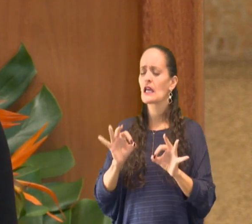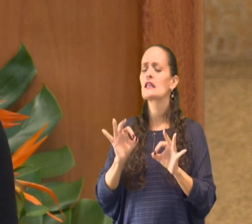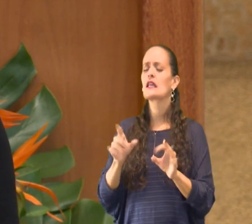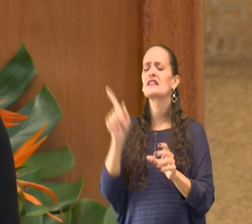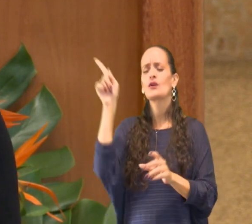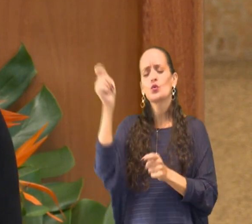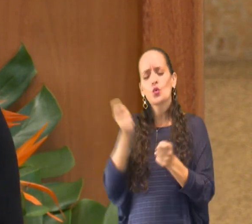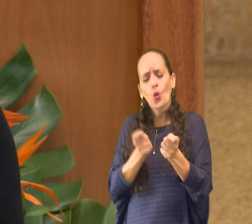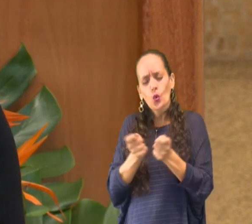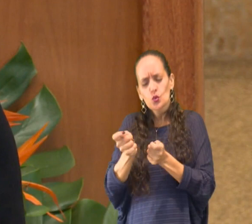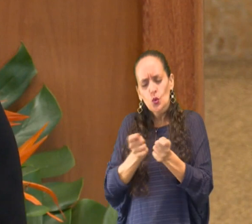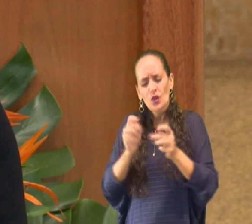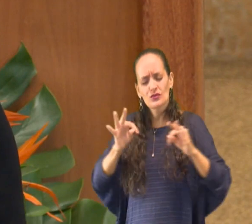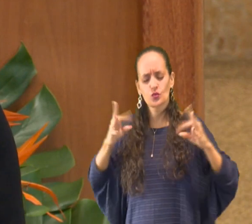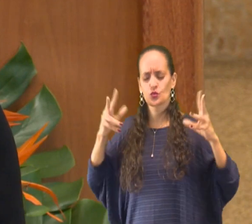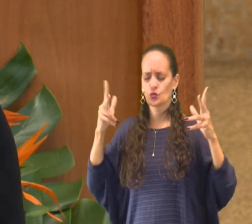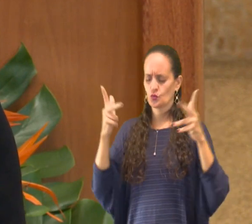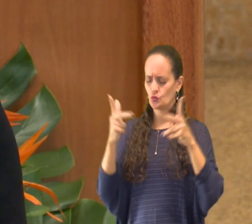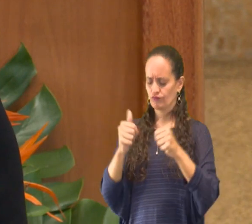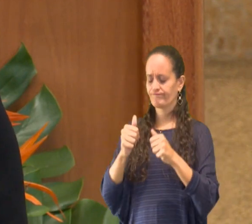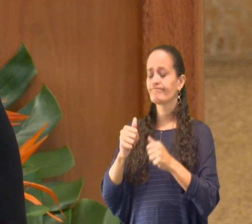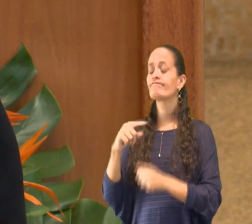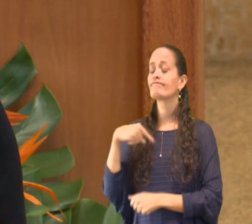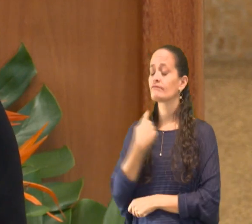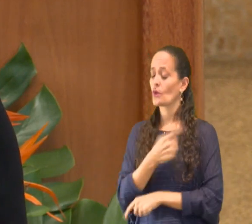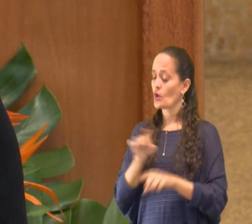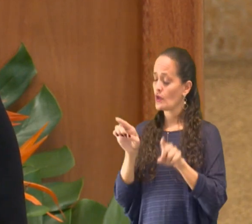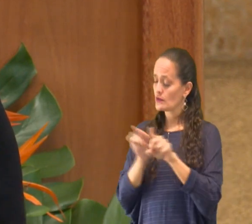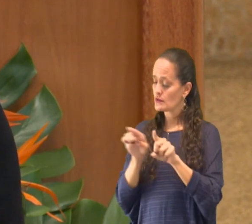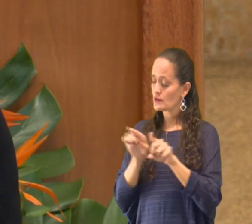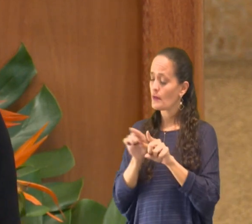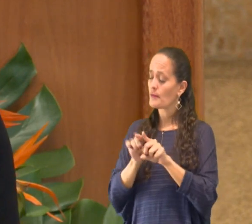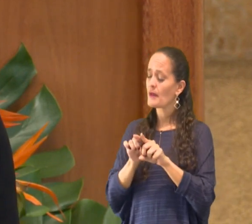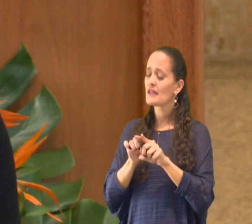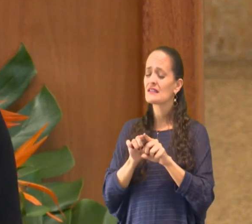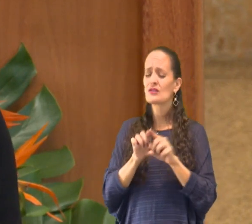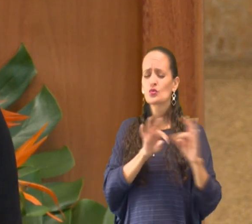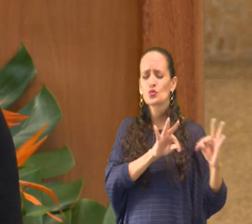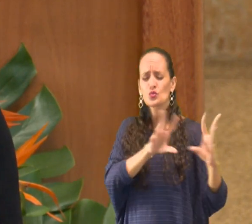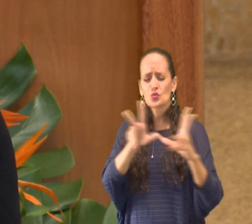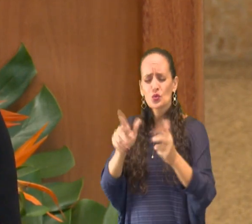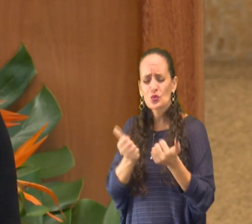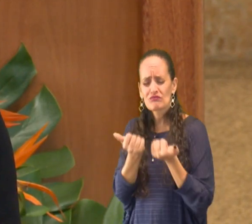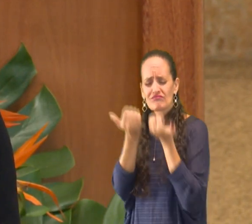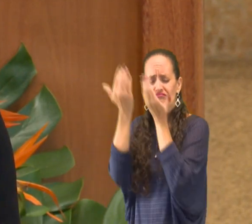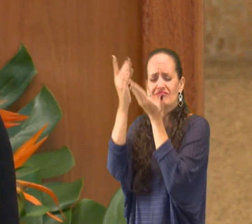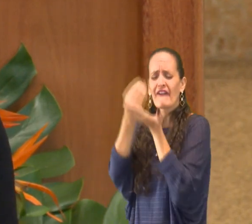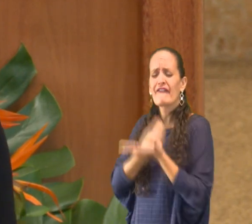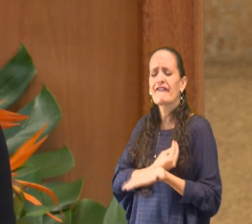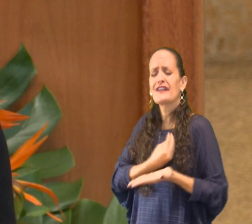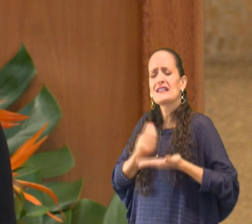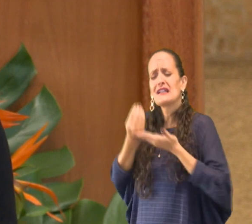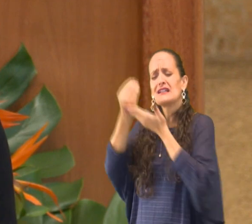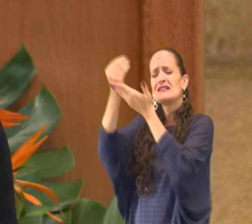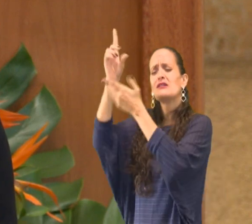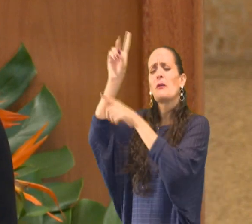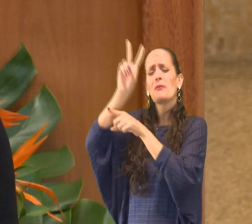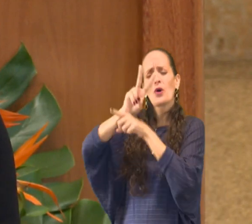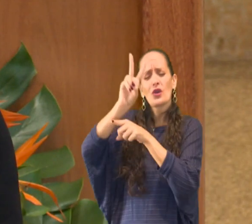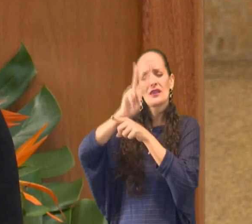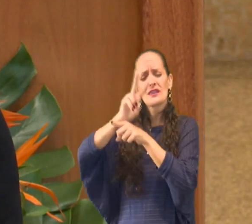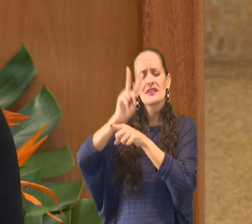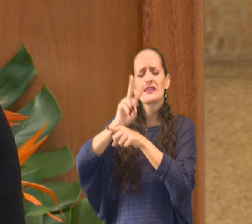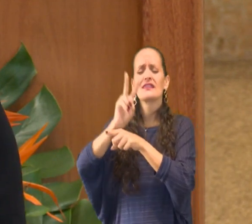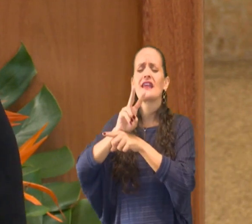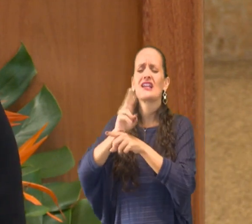de todas as coisas. E nós colocamos as vidas deles nas Suas mãos. Ajuda, Pai, sustenta, guarda,